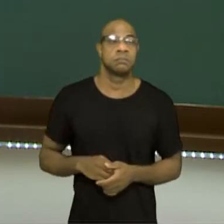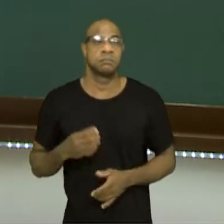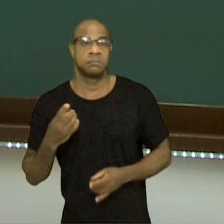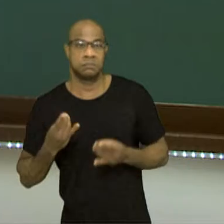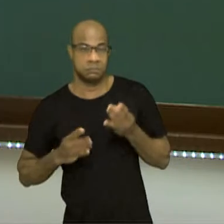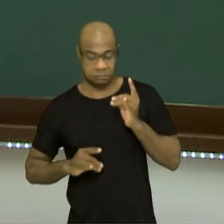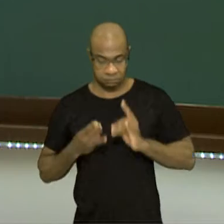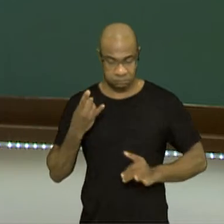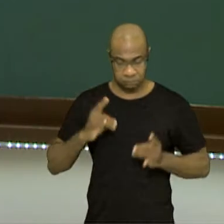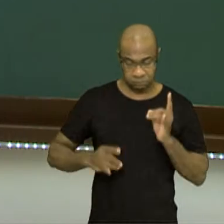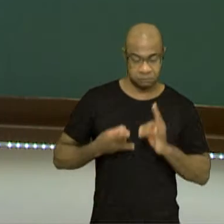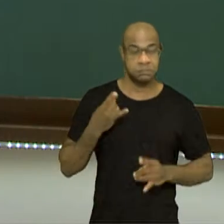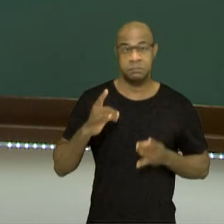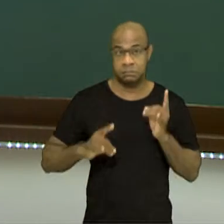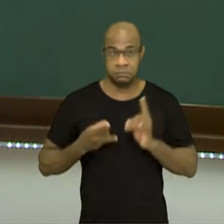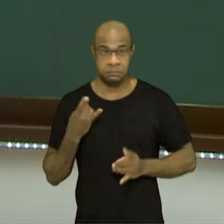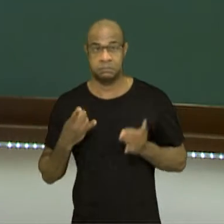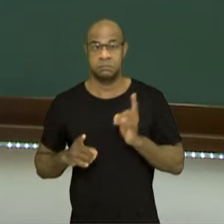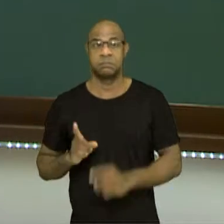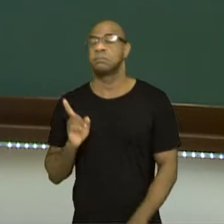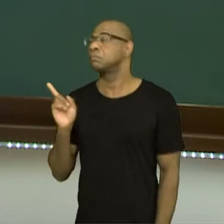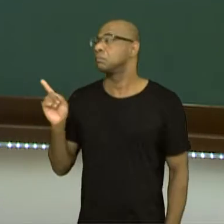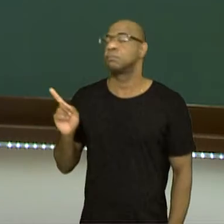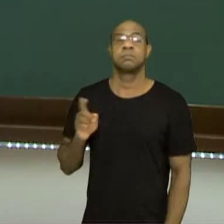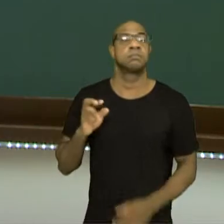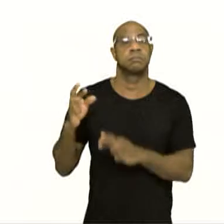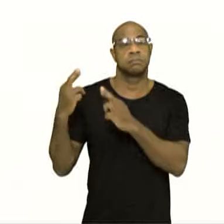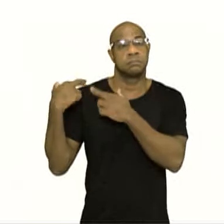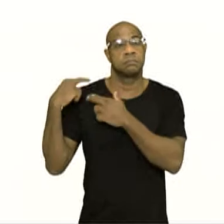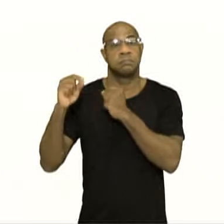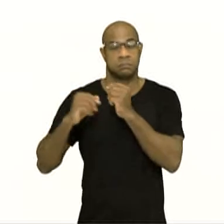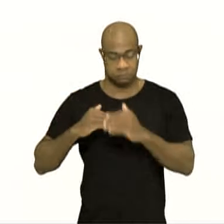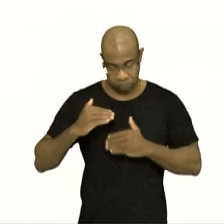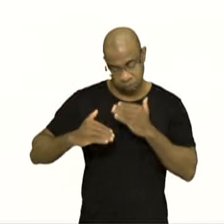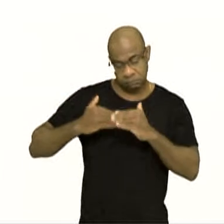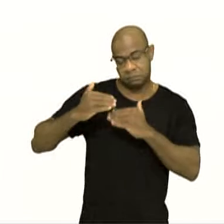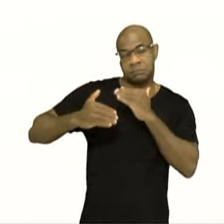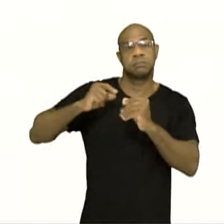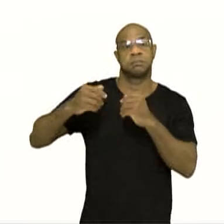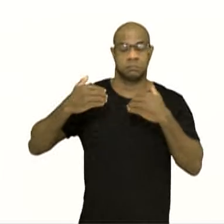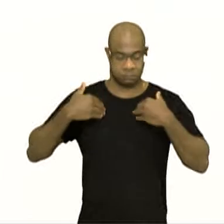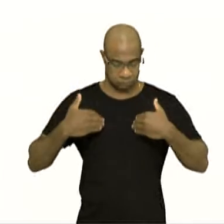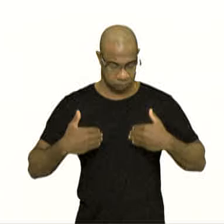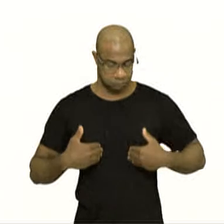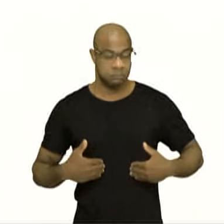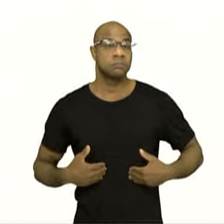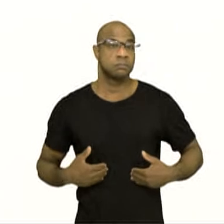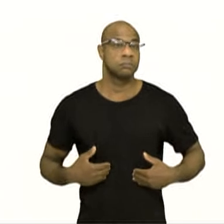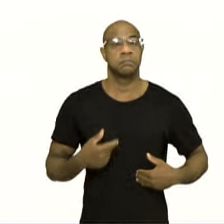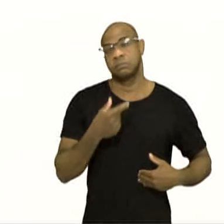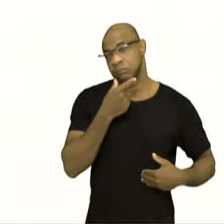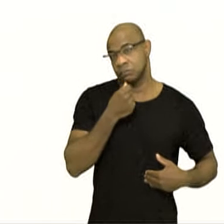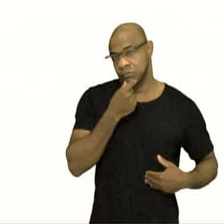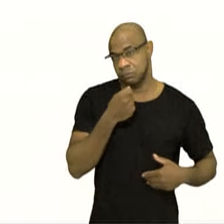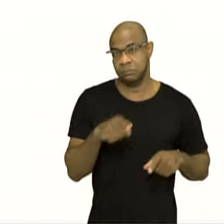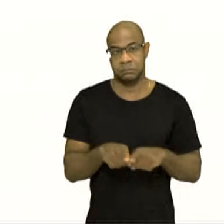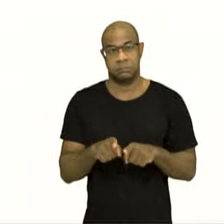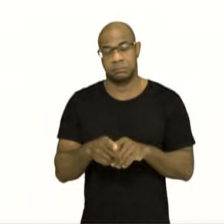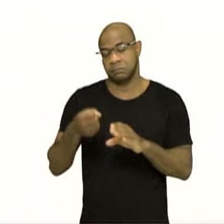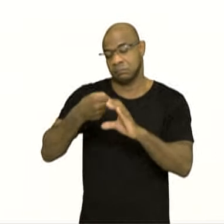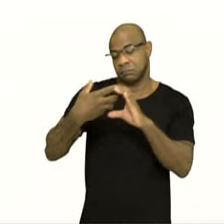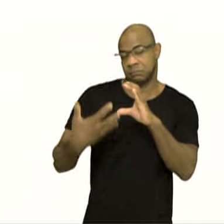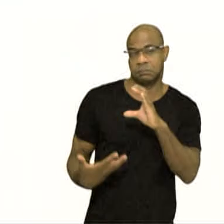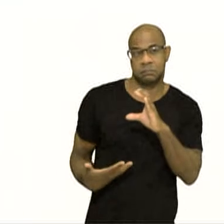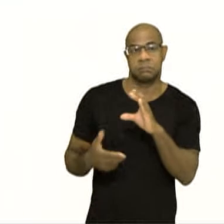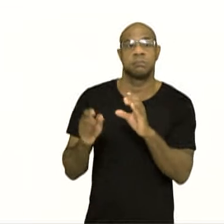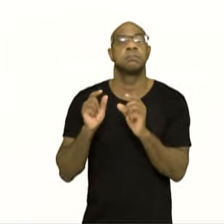produzido pelos testículos do homem, ela é responsável pelo desenvolvimento do corpo do homem, das suas características que a